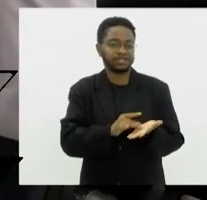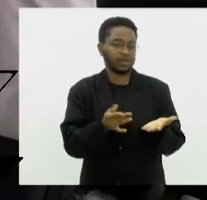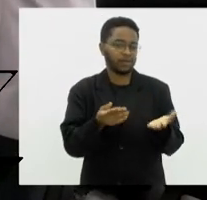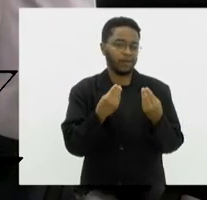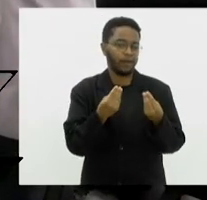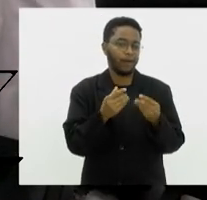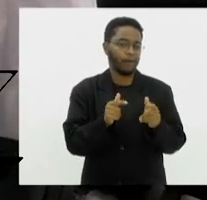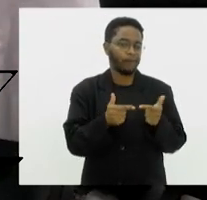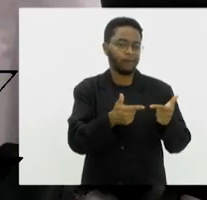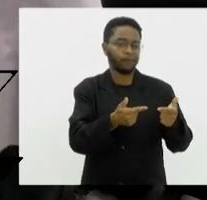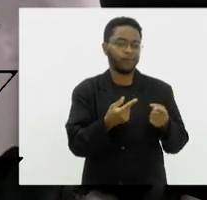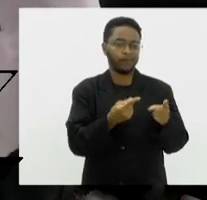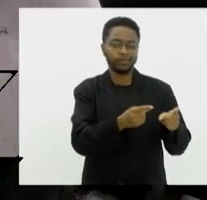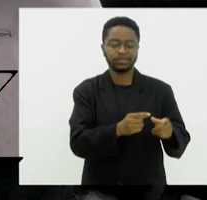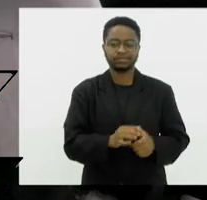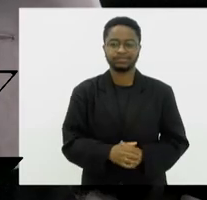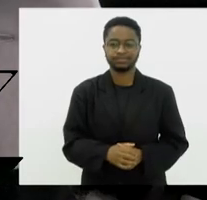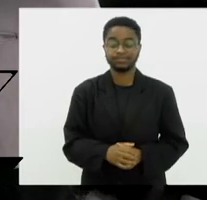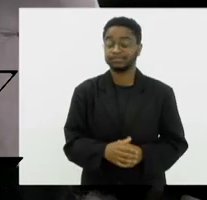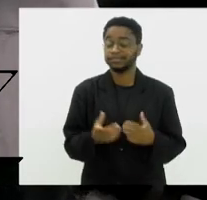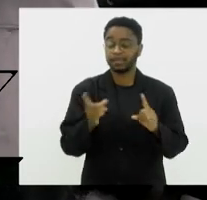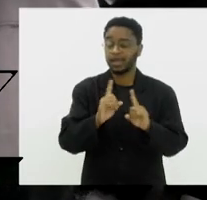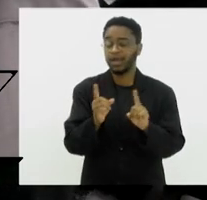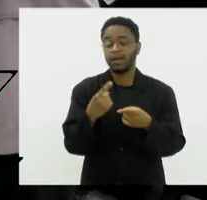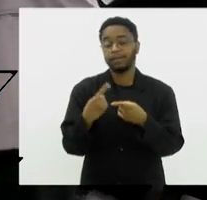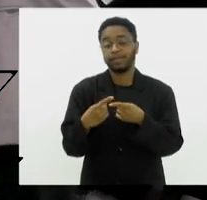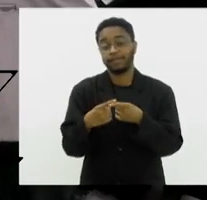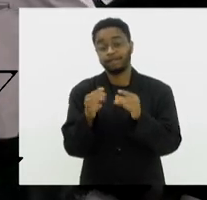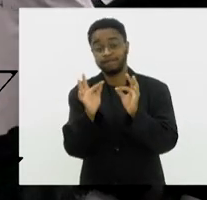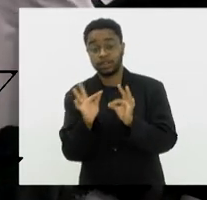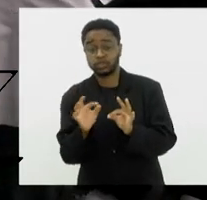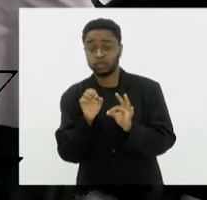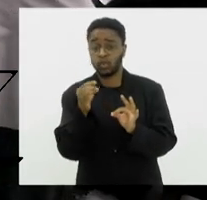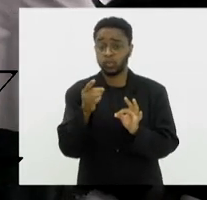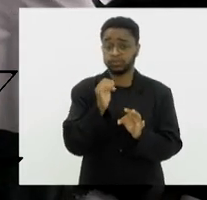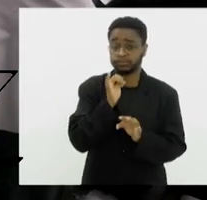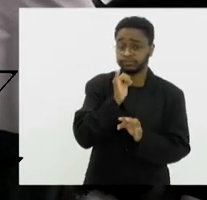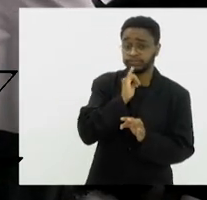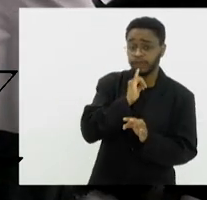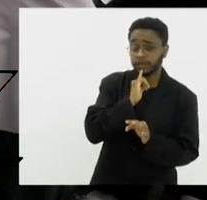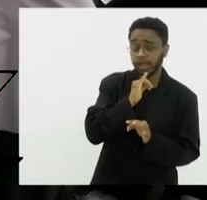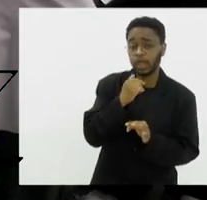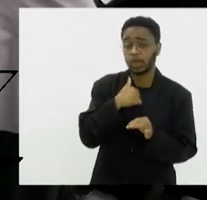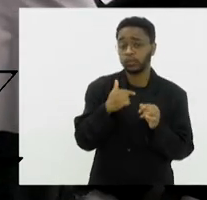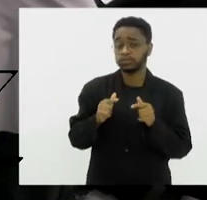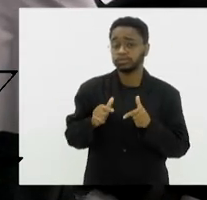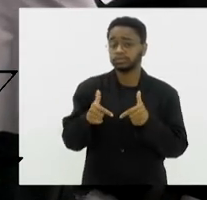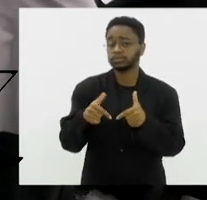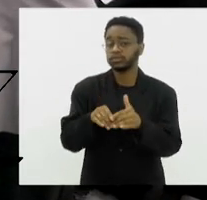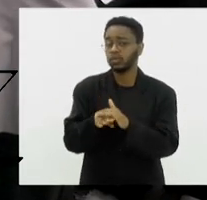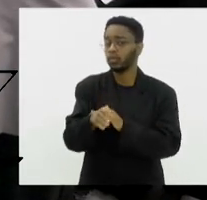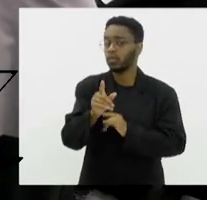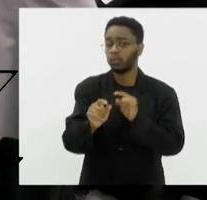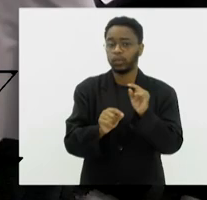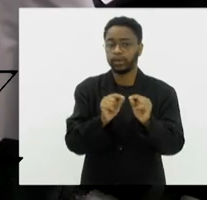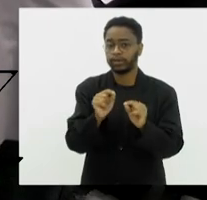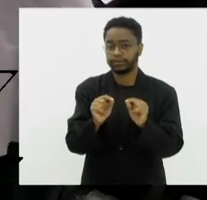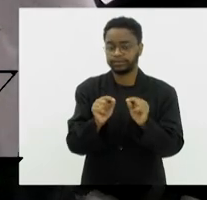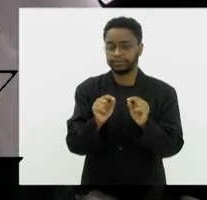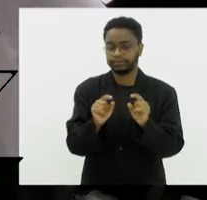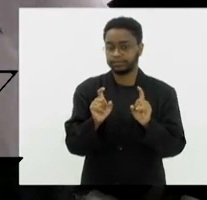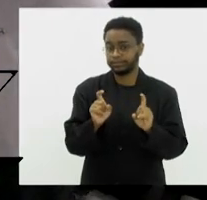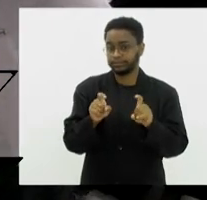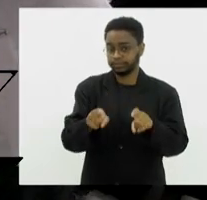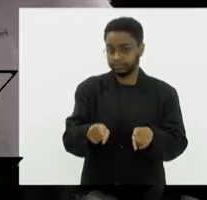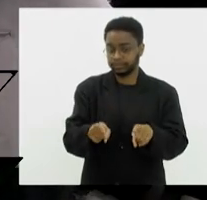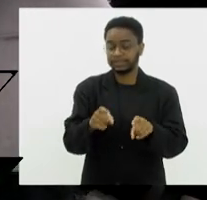que, felizmente ou infelizmente, eu tenho hábitos no mandato. E